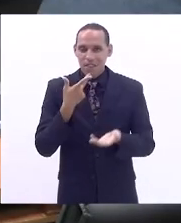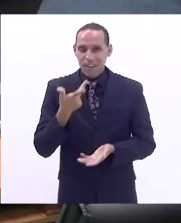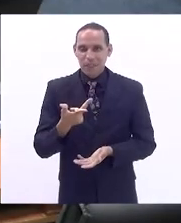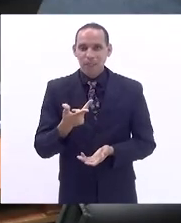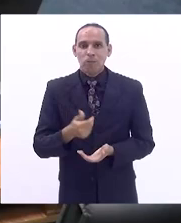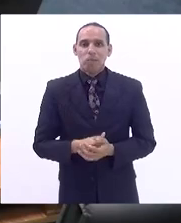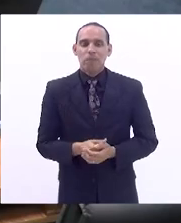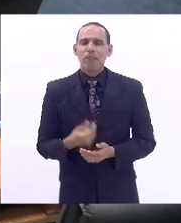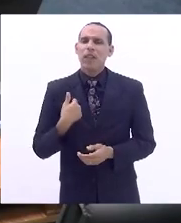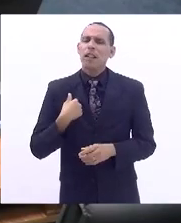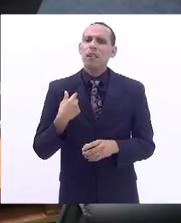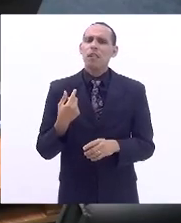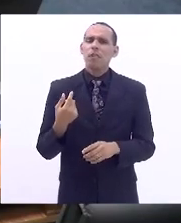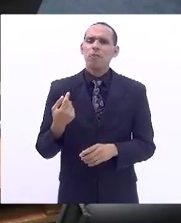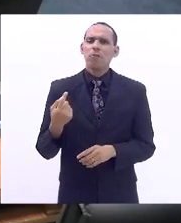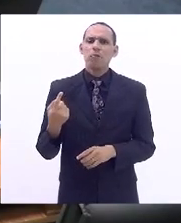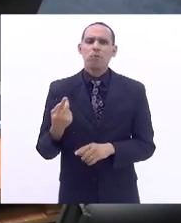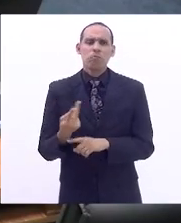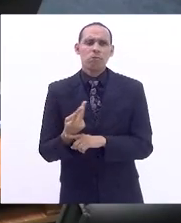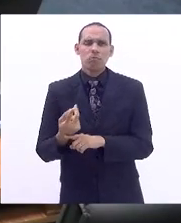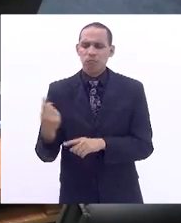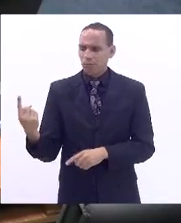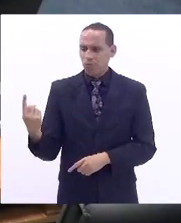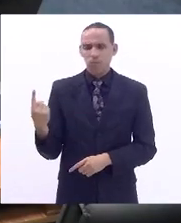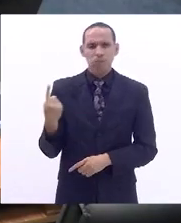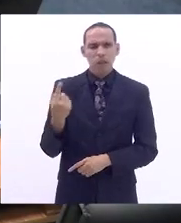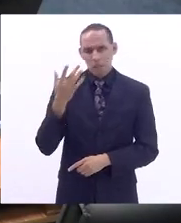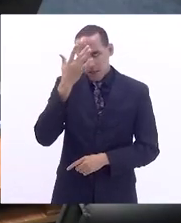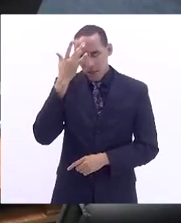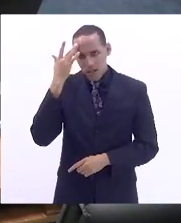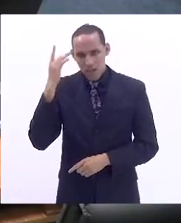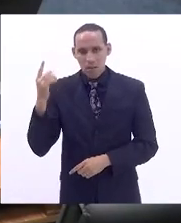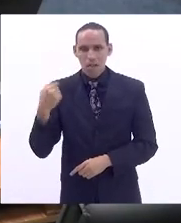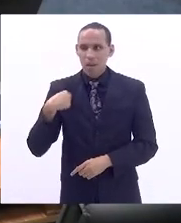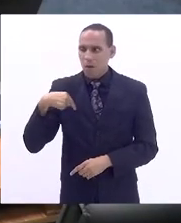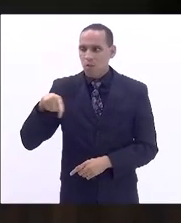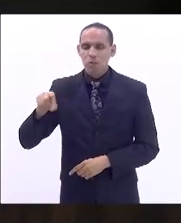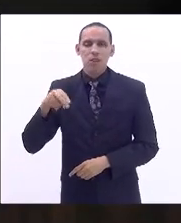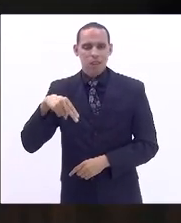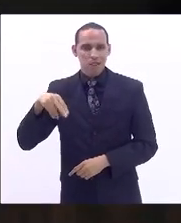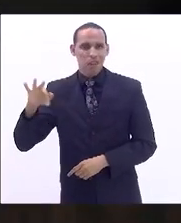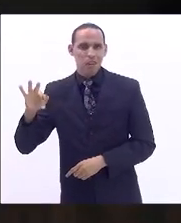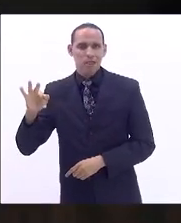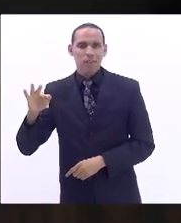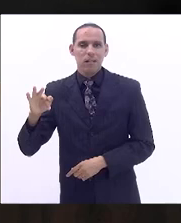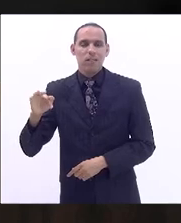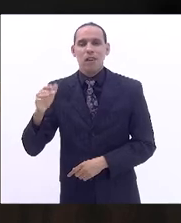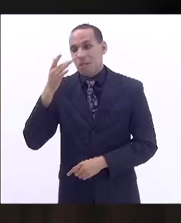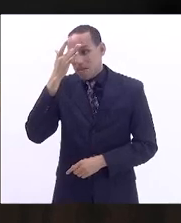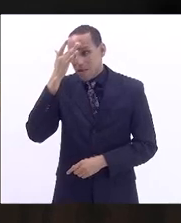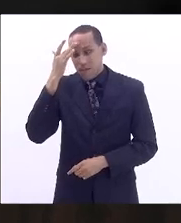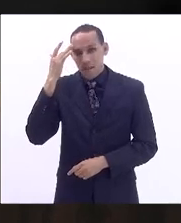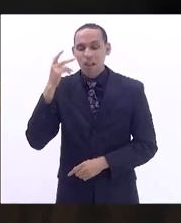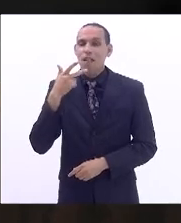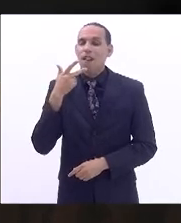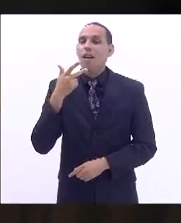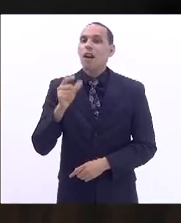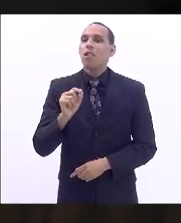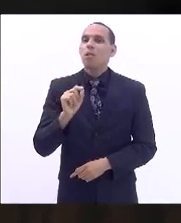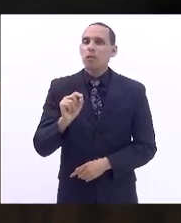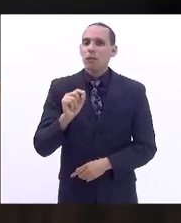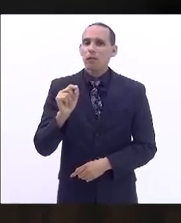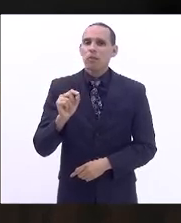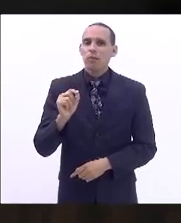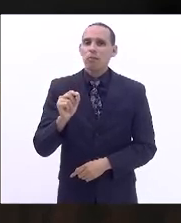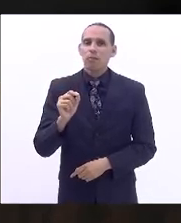eu me procurado o do final de semana que chega em Friburgo com esse pedido de prorrogação aí